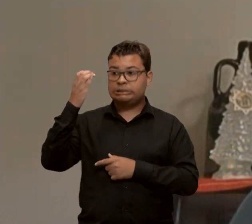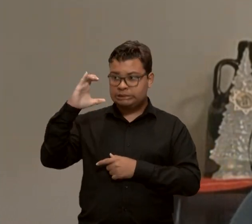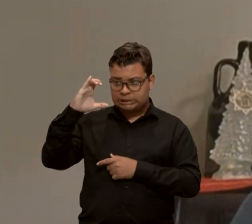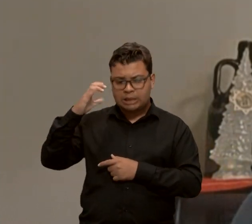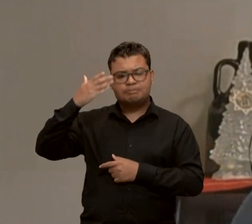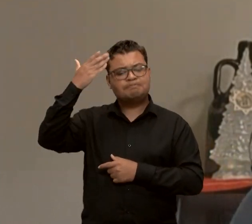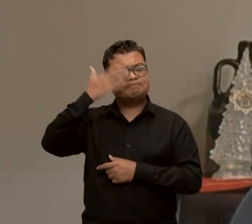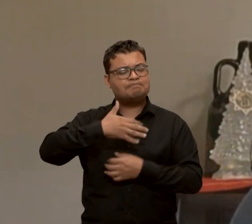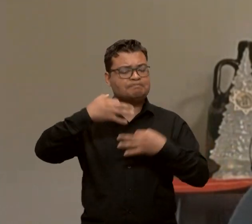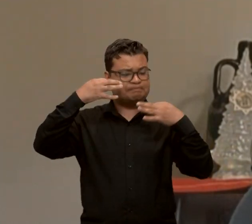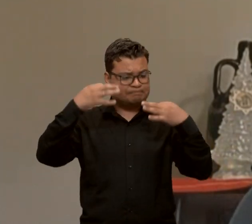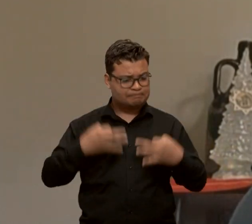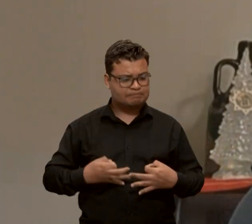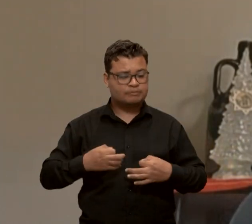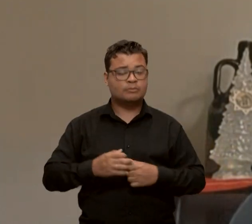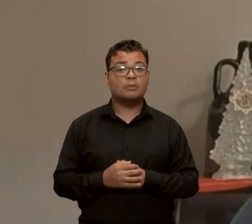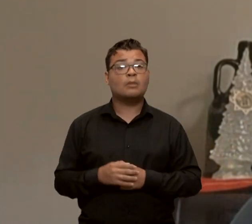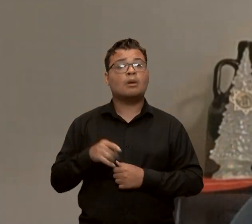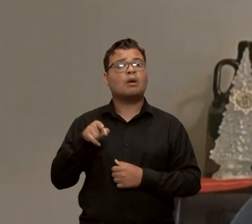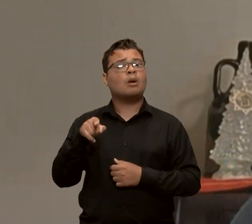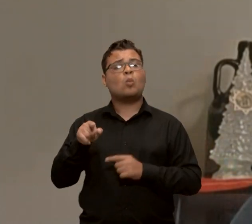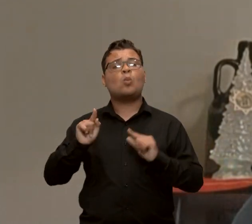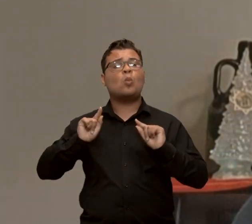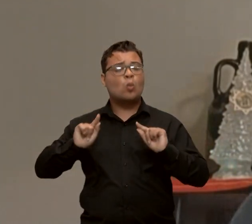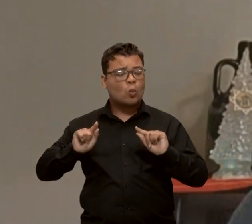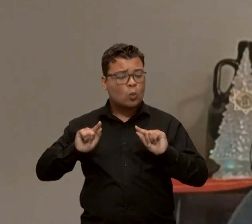comprovadas e que ele coloca esse